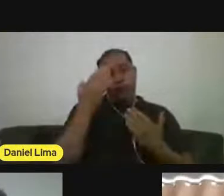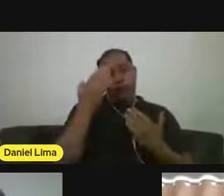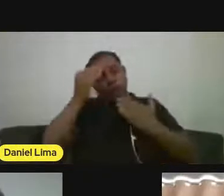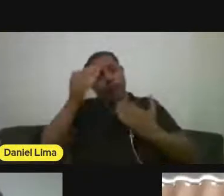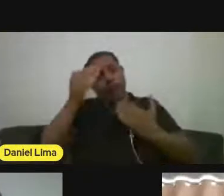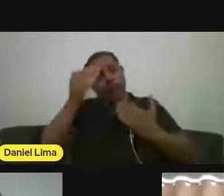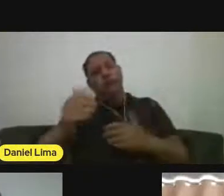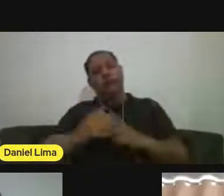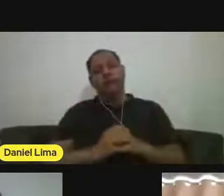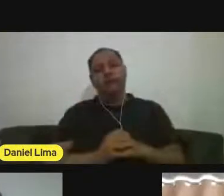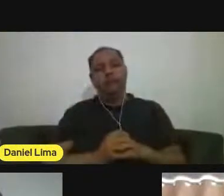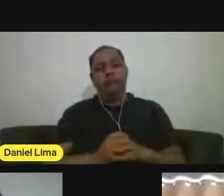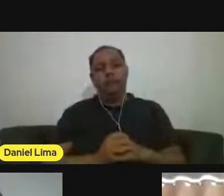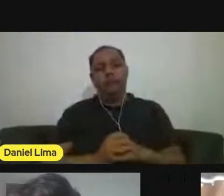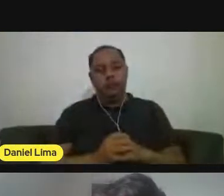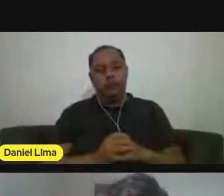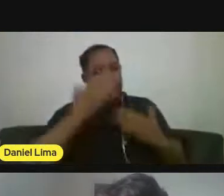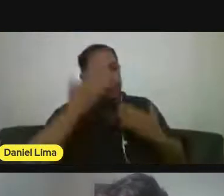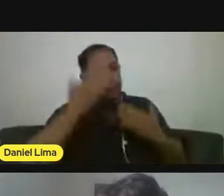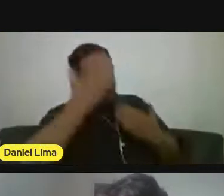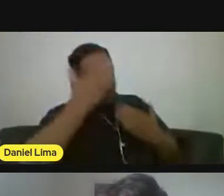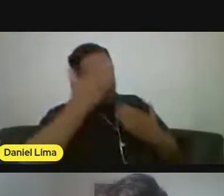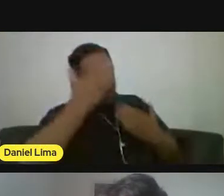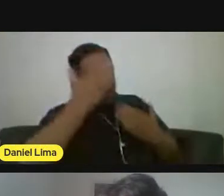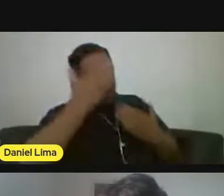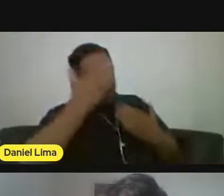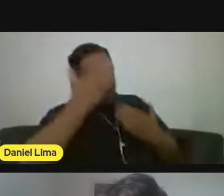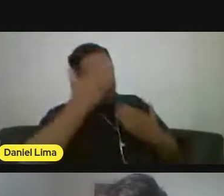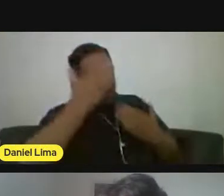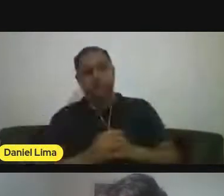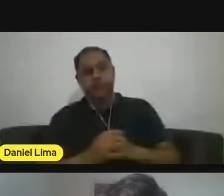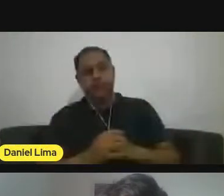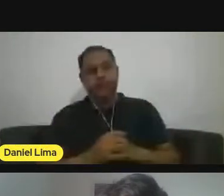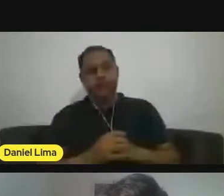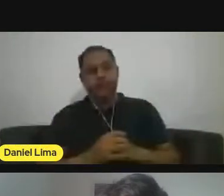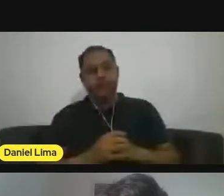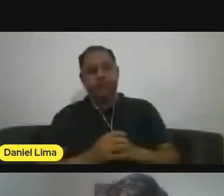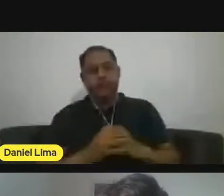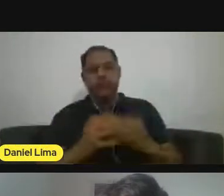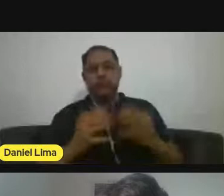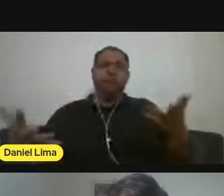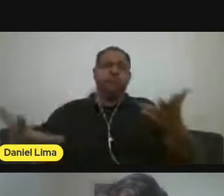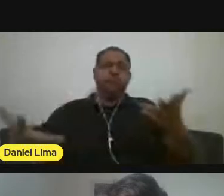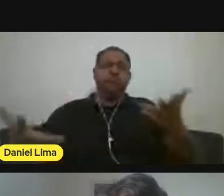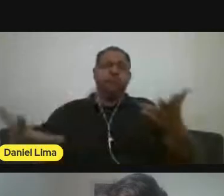Obrigado a você, que abrilhantou a nossa tarde aí com a sua presença.